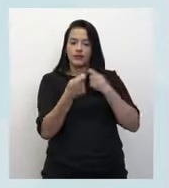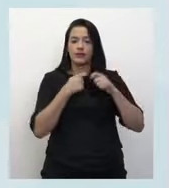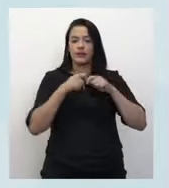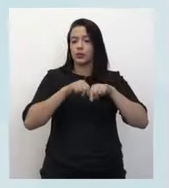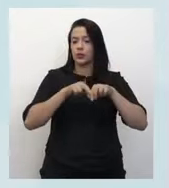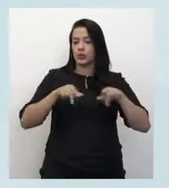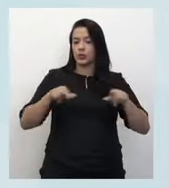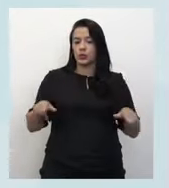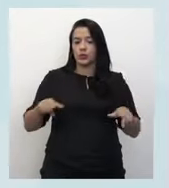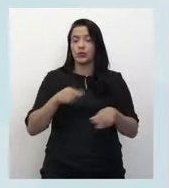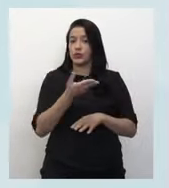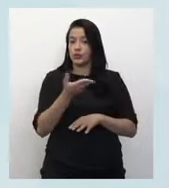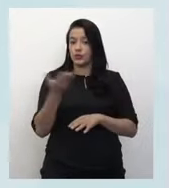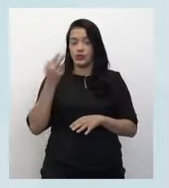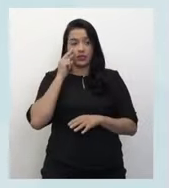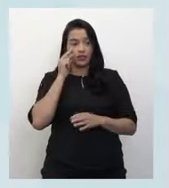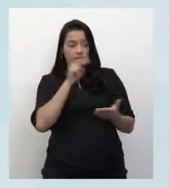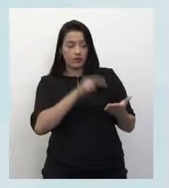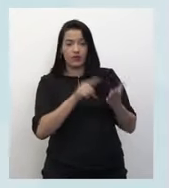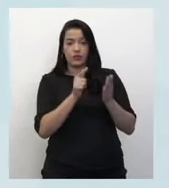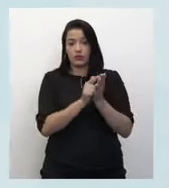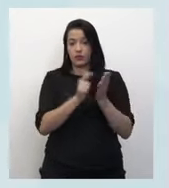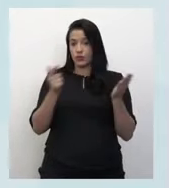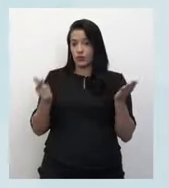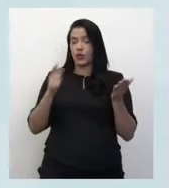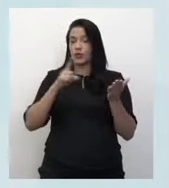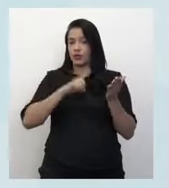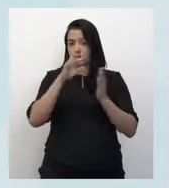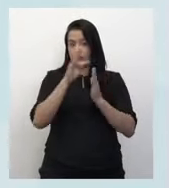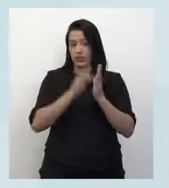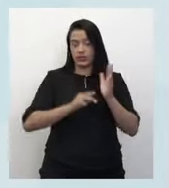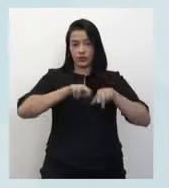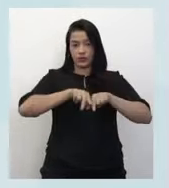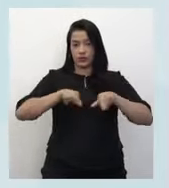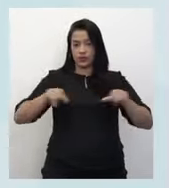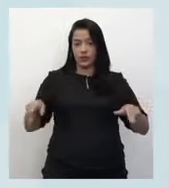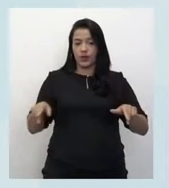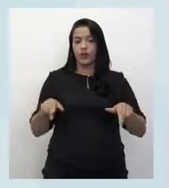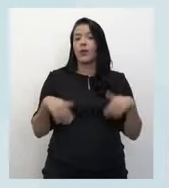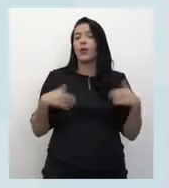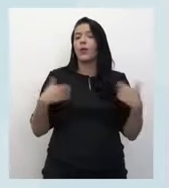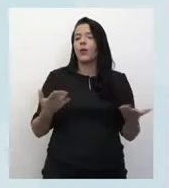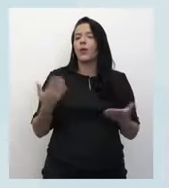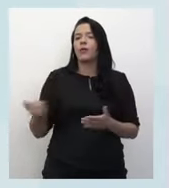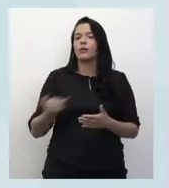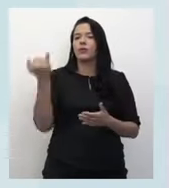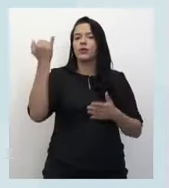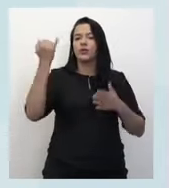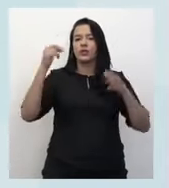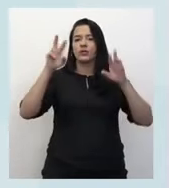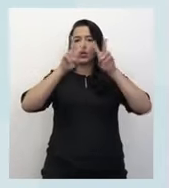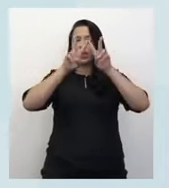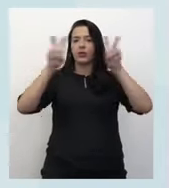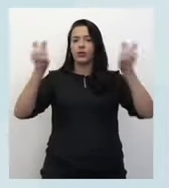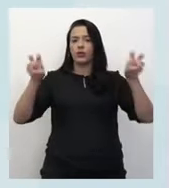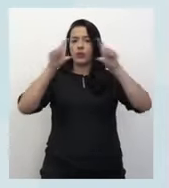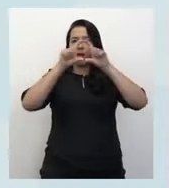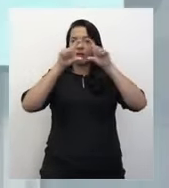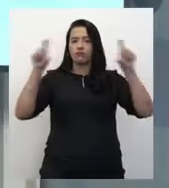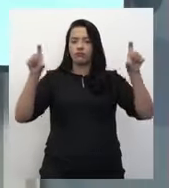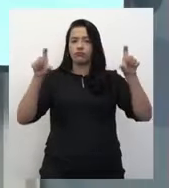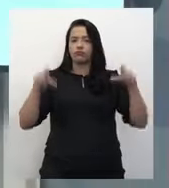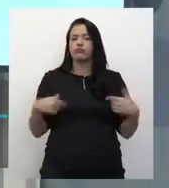Considerando que há no jornal diversos textos, qual a importância da manchete? Já falamos sobre isso, né? Já